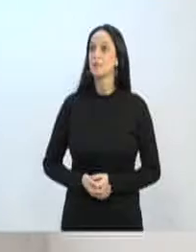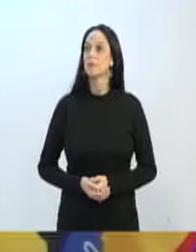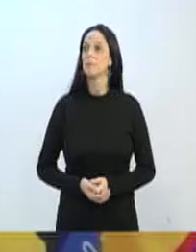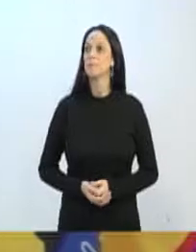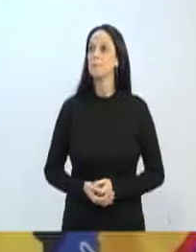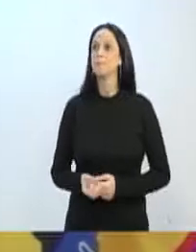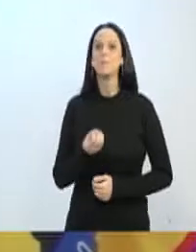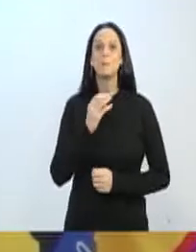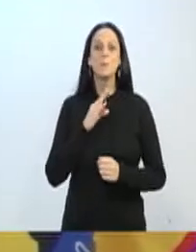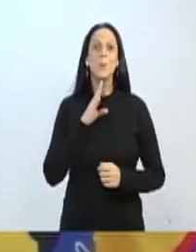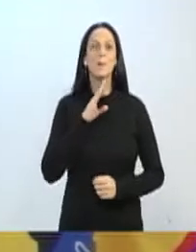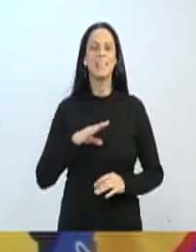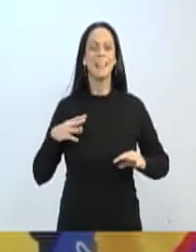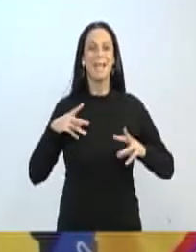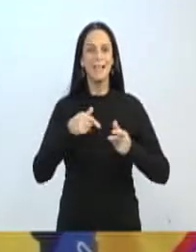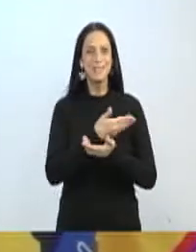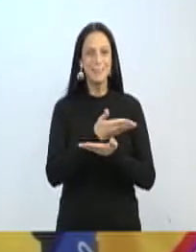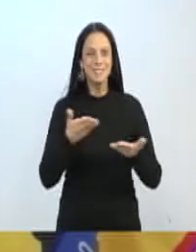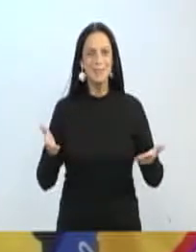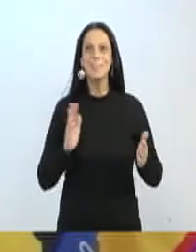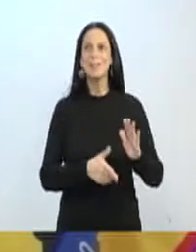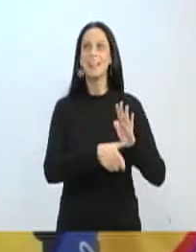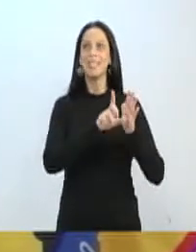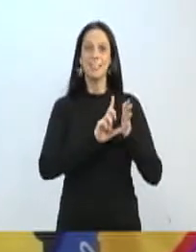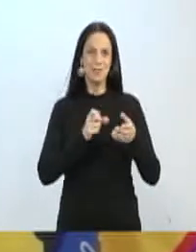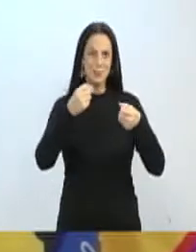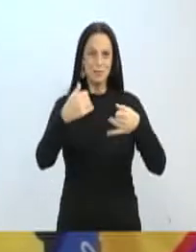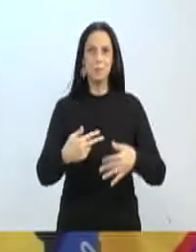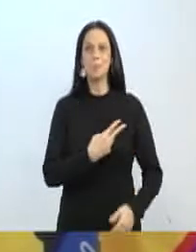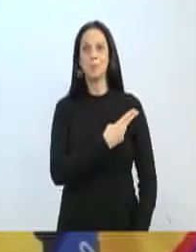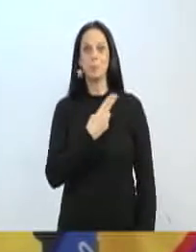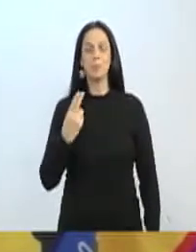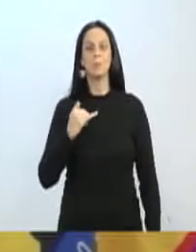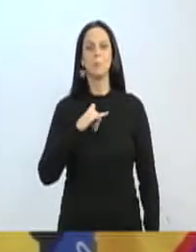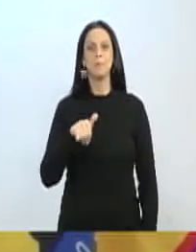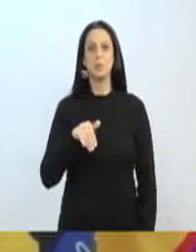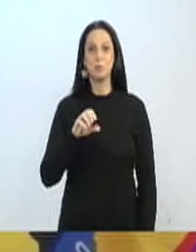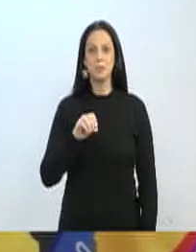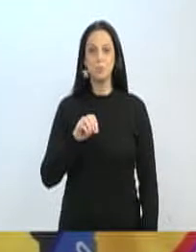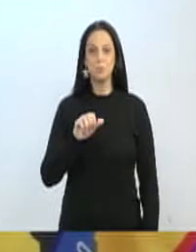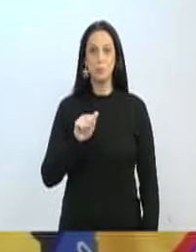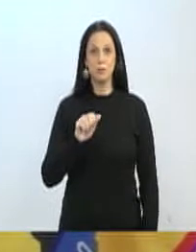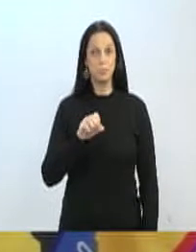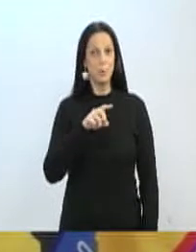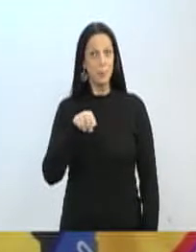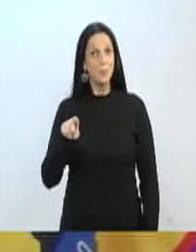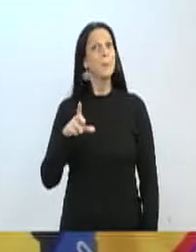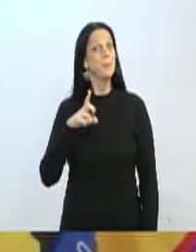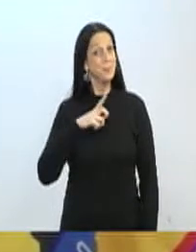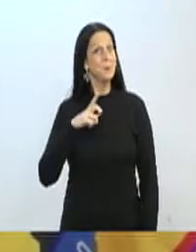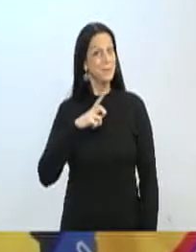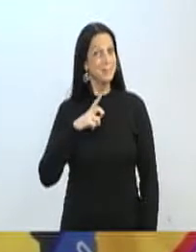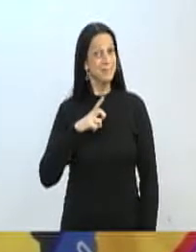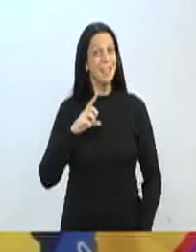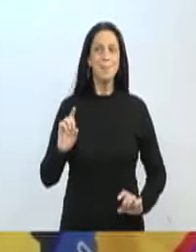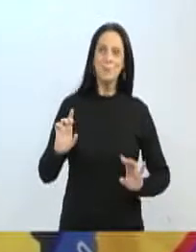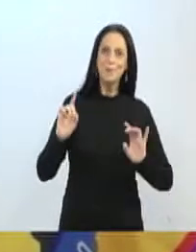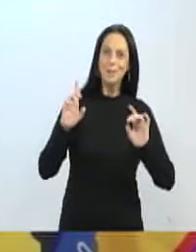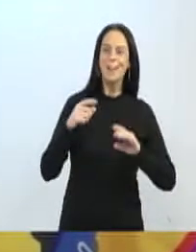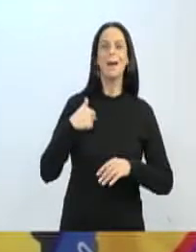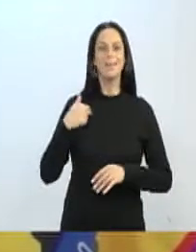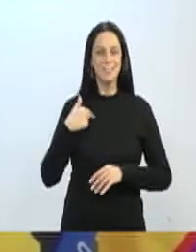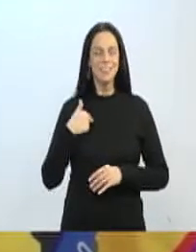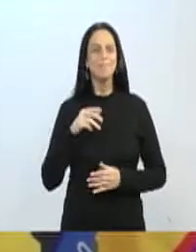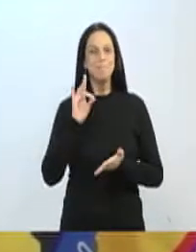Oi boa tarde a todos Como já foi mencionado me chamo João tem o privilégio de estar pastoreando a igreja